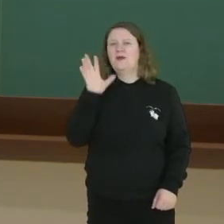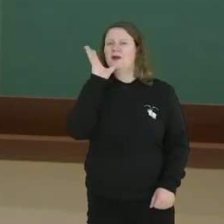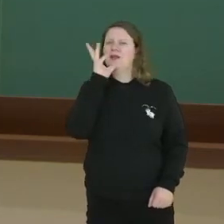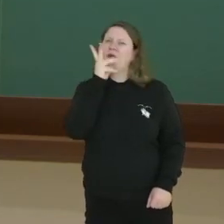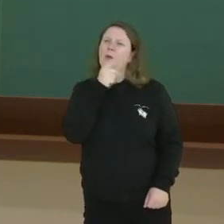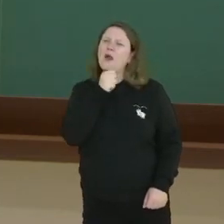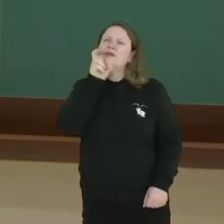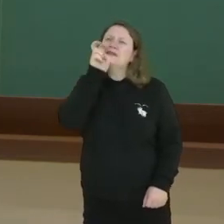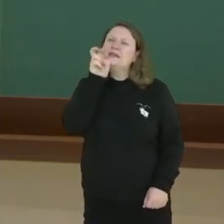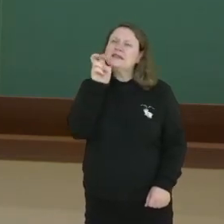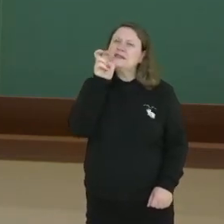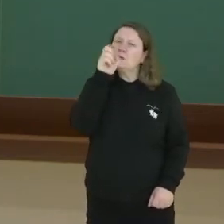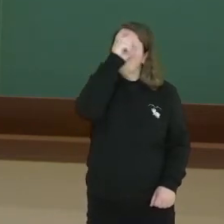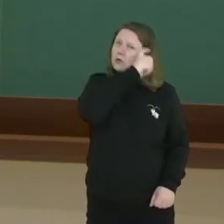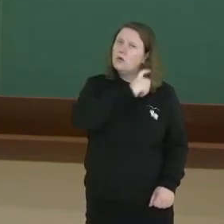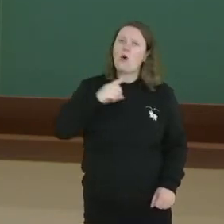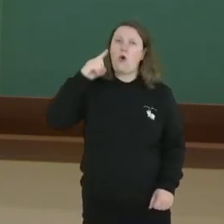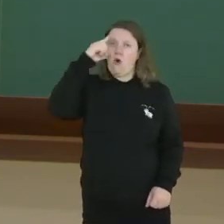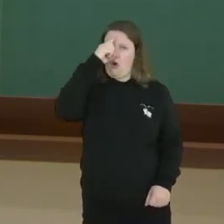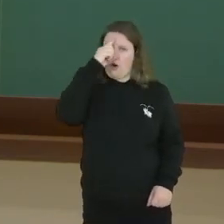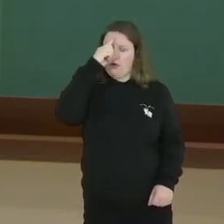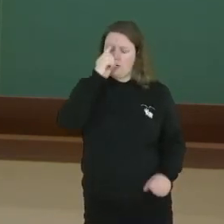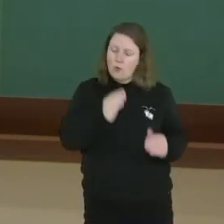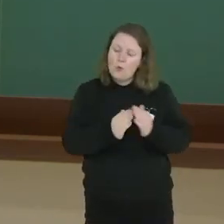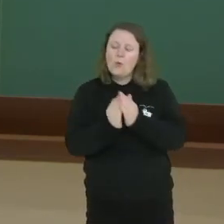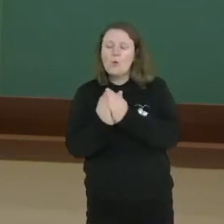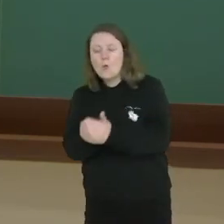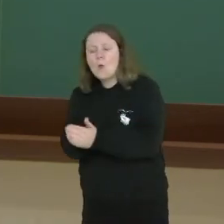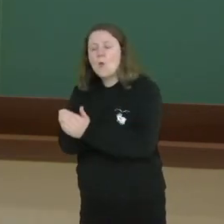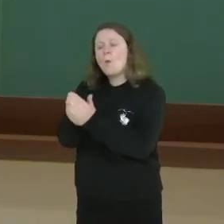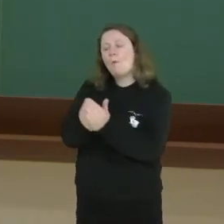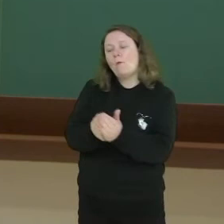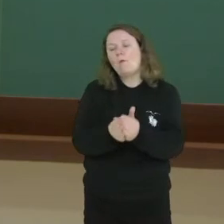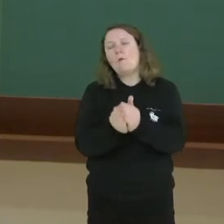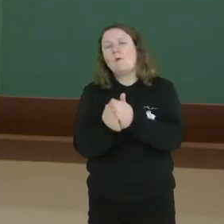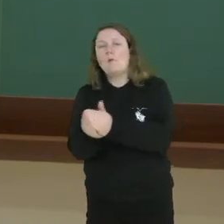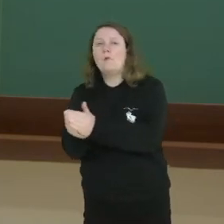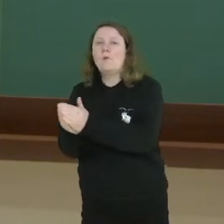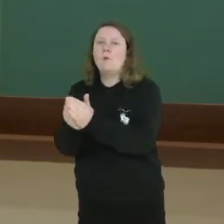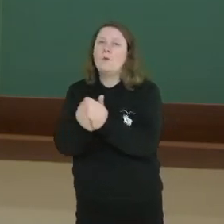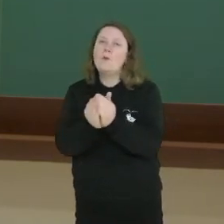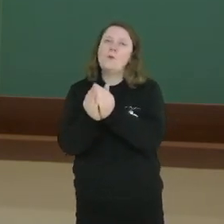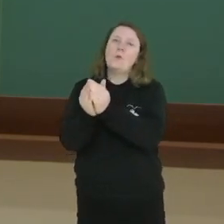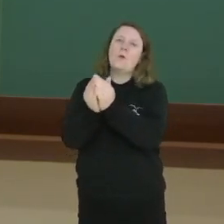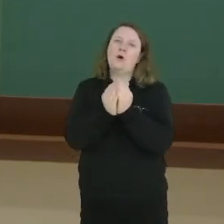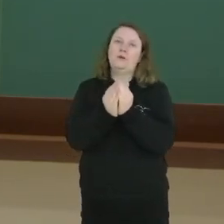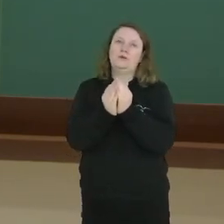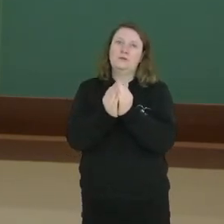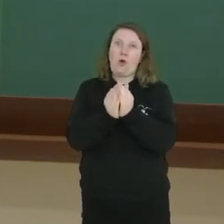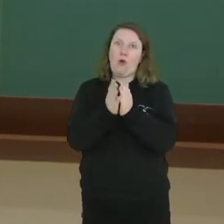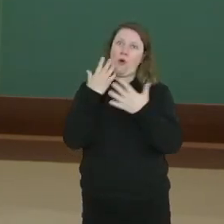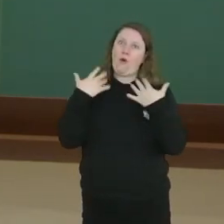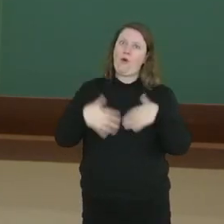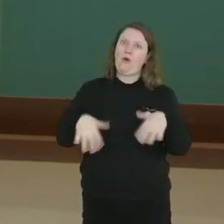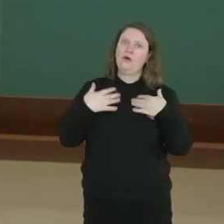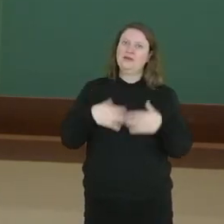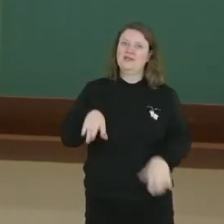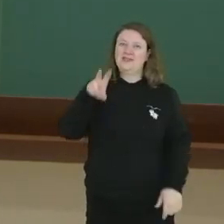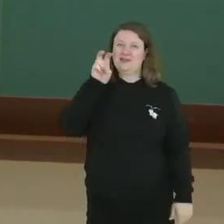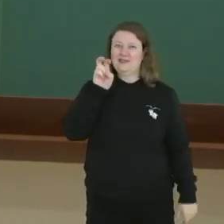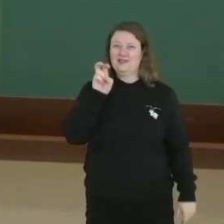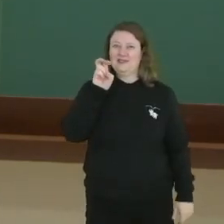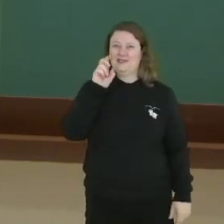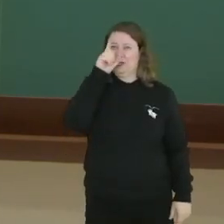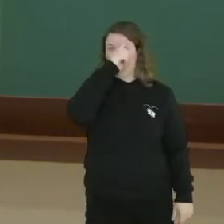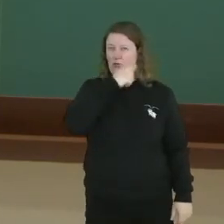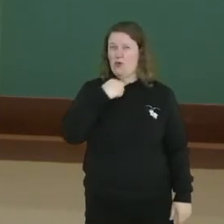de 2 km em cada hora. Então, ele vai levar quanto tempo? Bastante, né, gente? 5 horas de barquinho